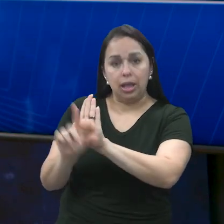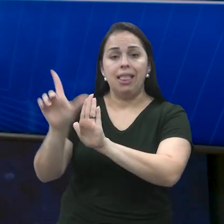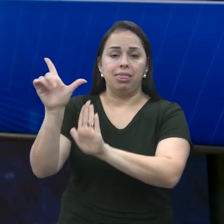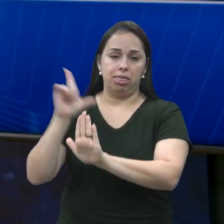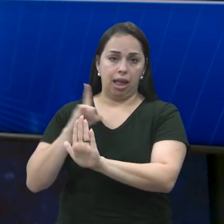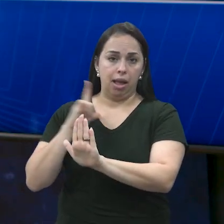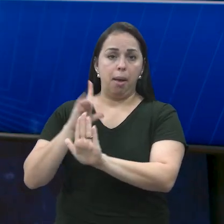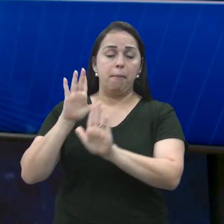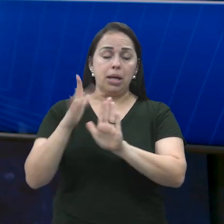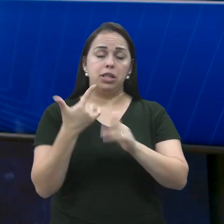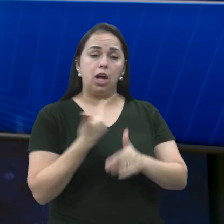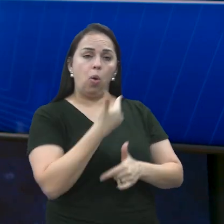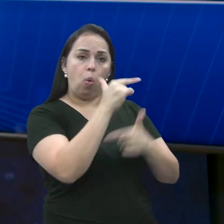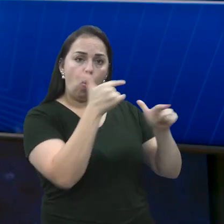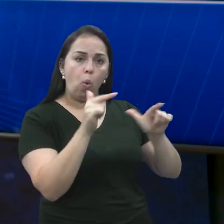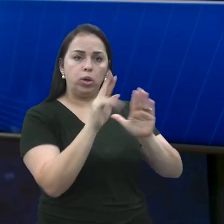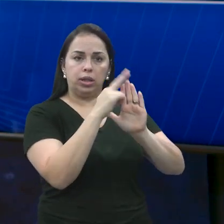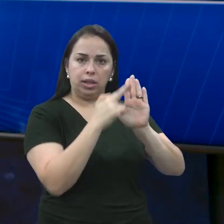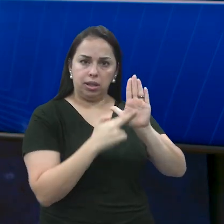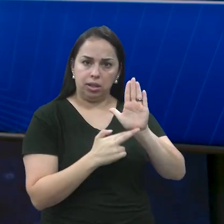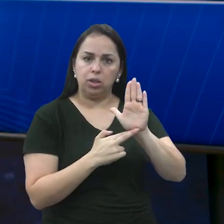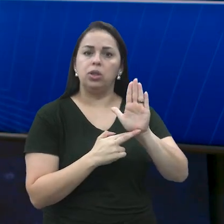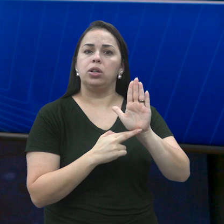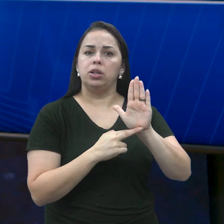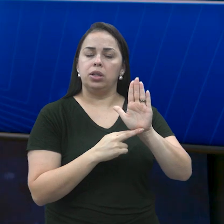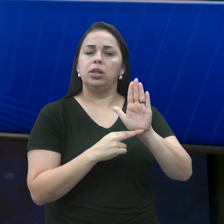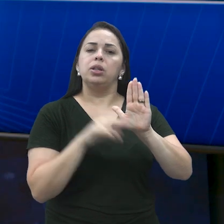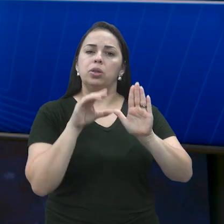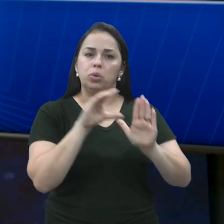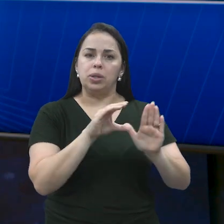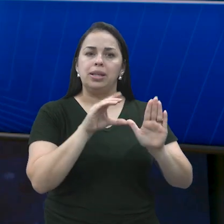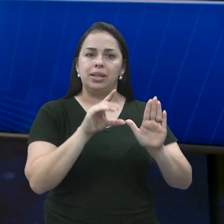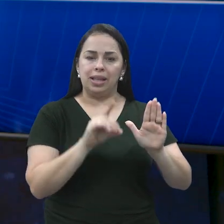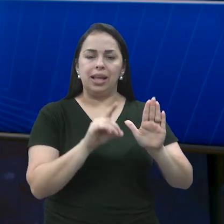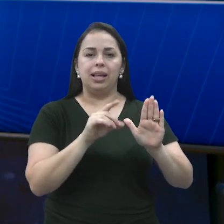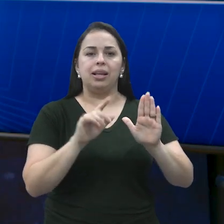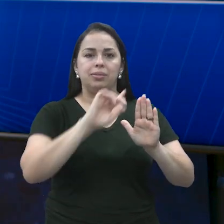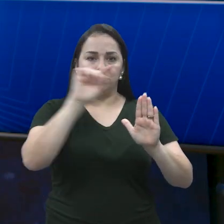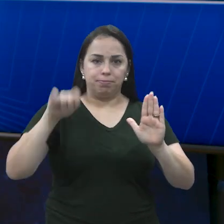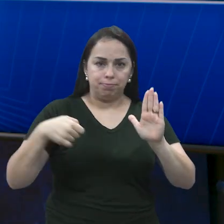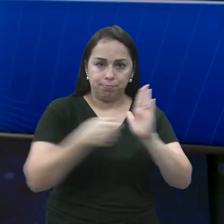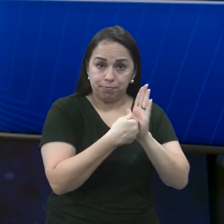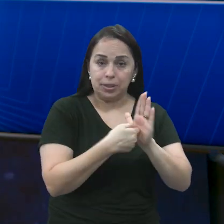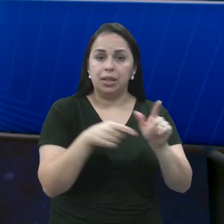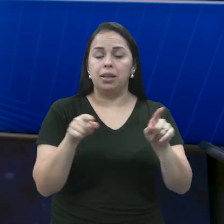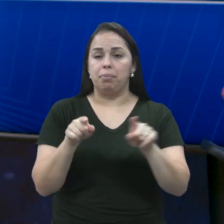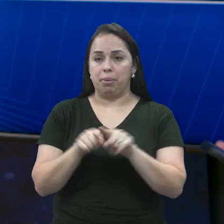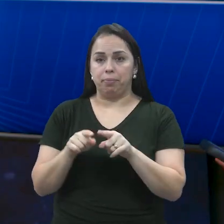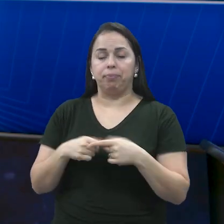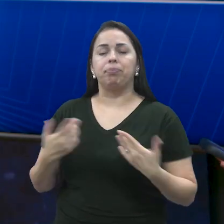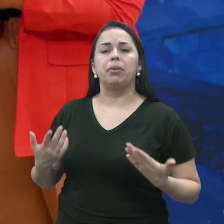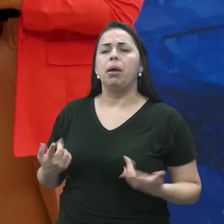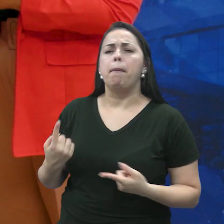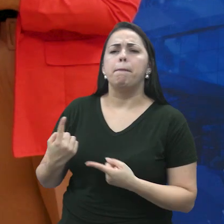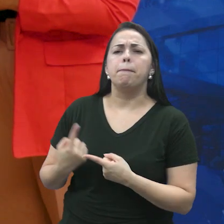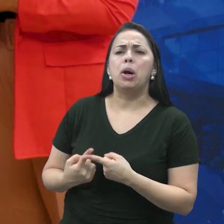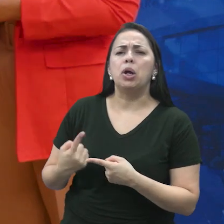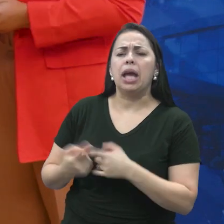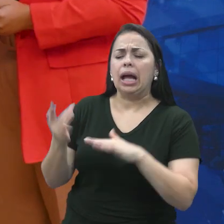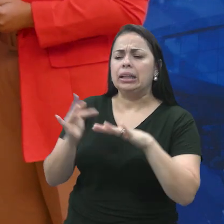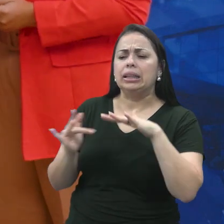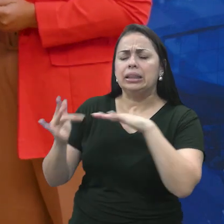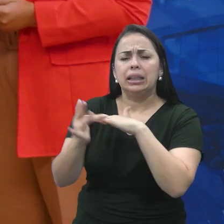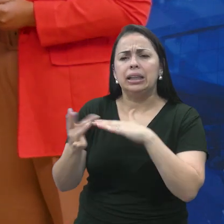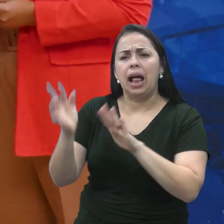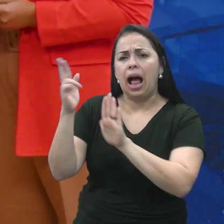também algumas outras regras que vêm ou do Código Civil ou de outras leis que podem ser aplicadas. E por que essa regulamentação das redes se